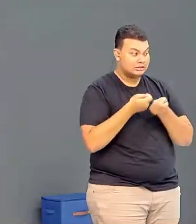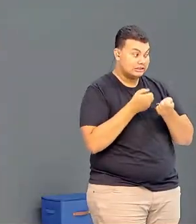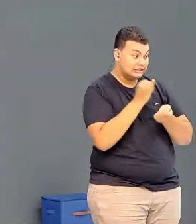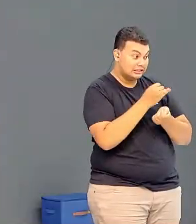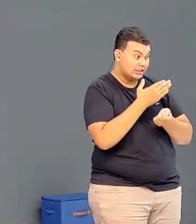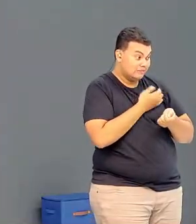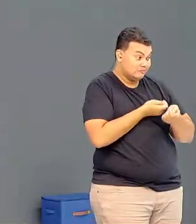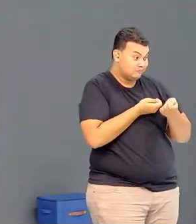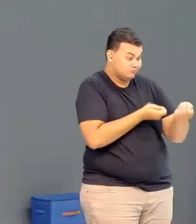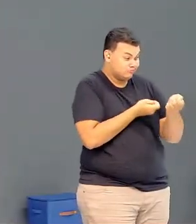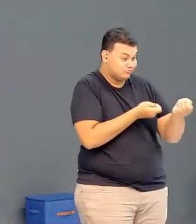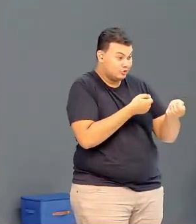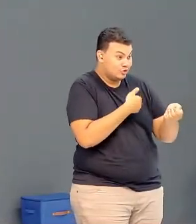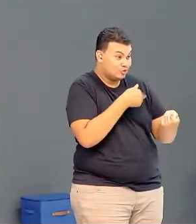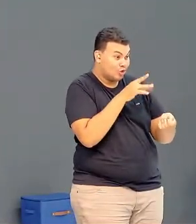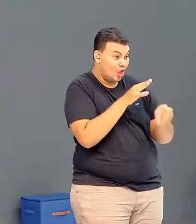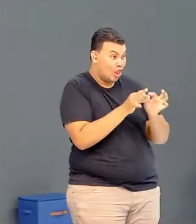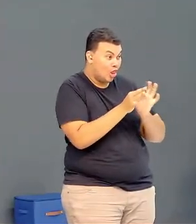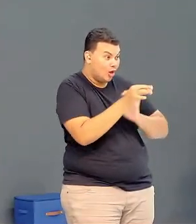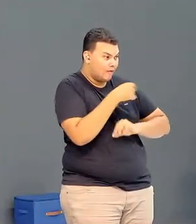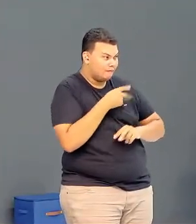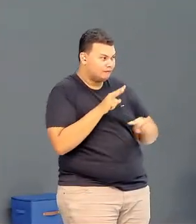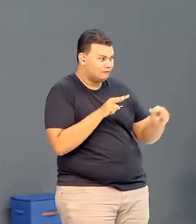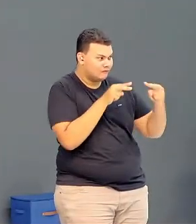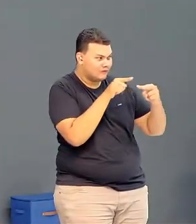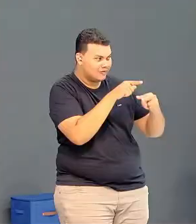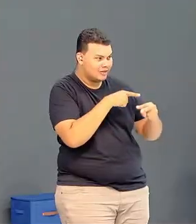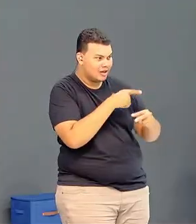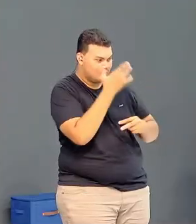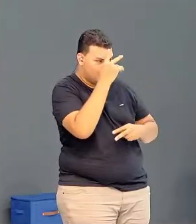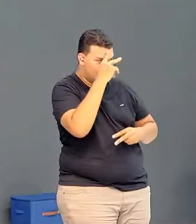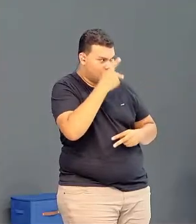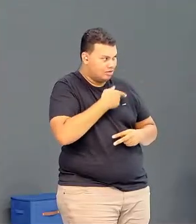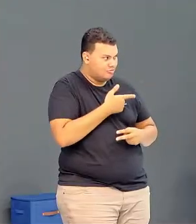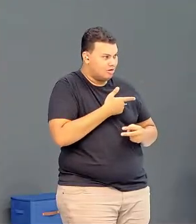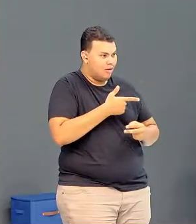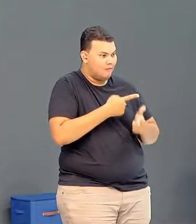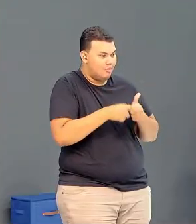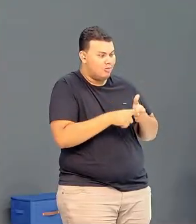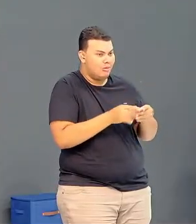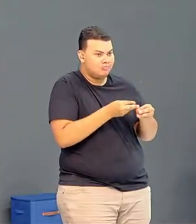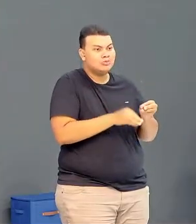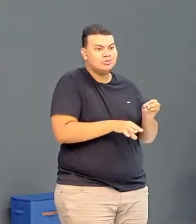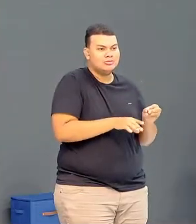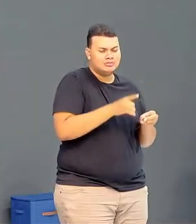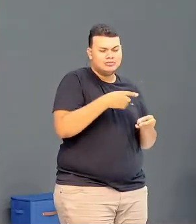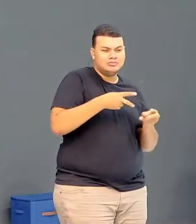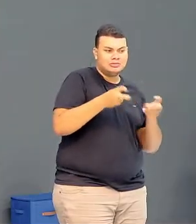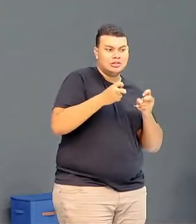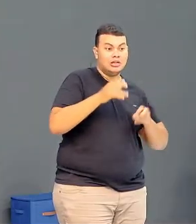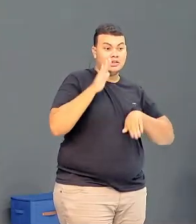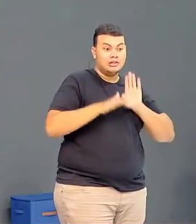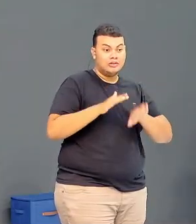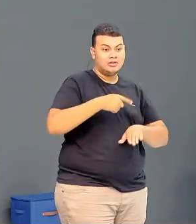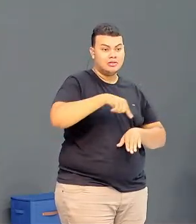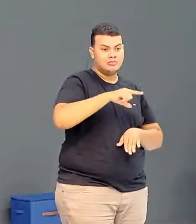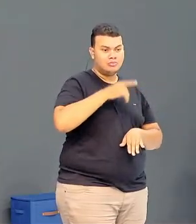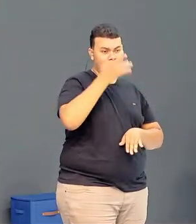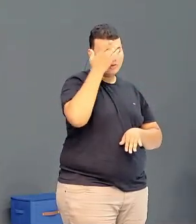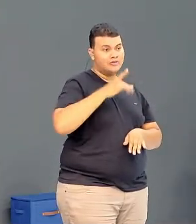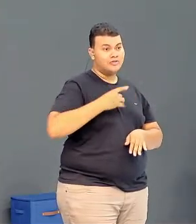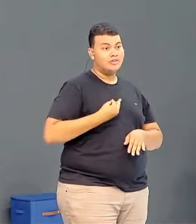ter muito trabalho, só vejo aqui, fica aqui olhando de camarim, vendo a destruição dessa pessoa. Já parou para pensar que muita gente pode estar vivendo